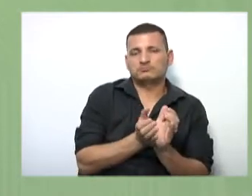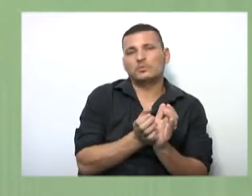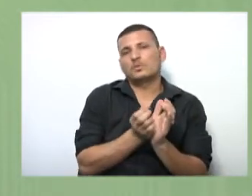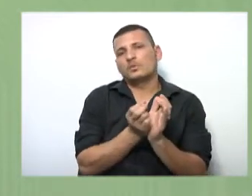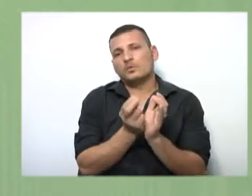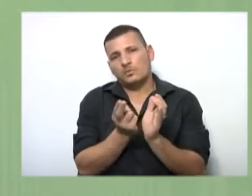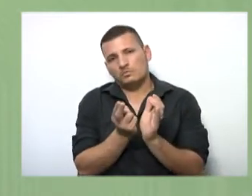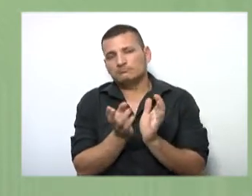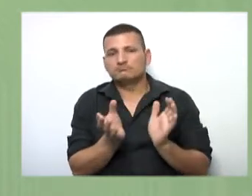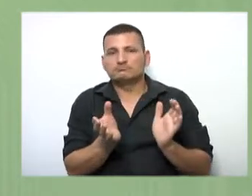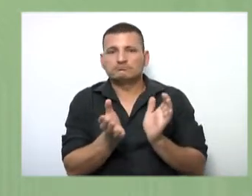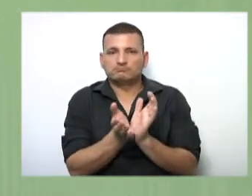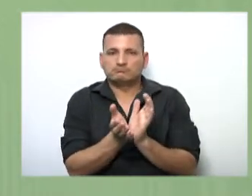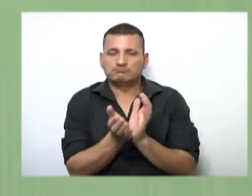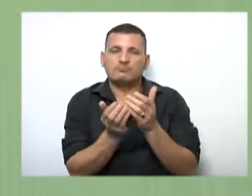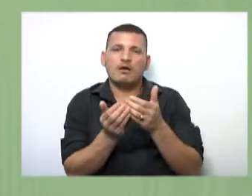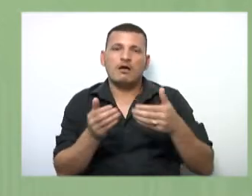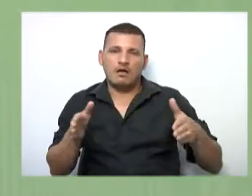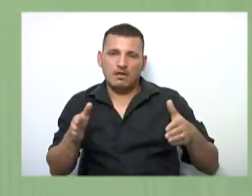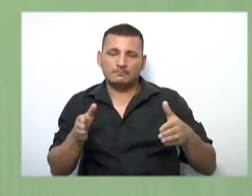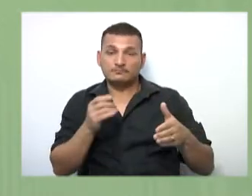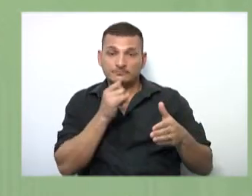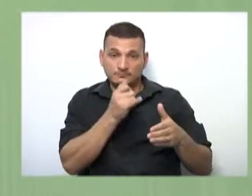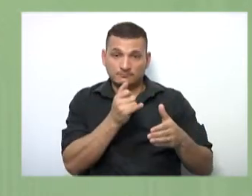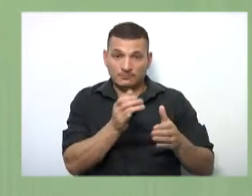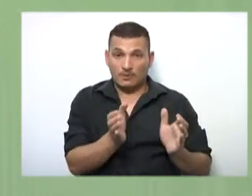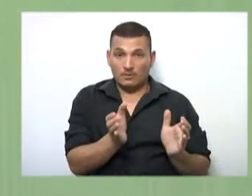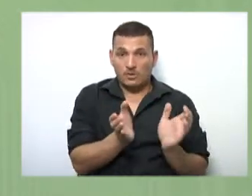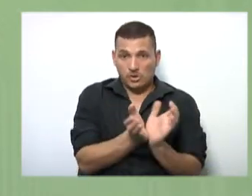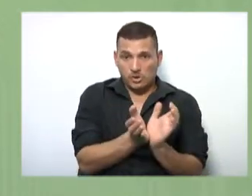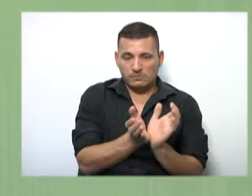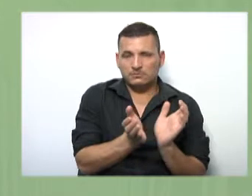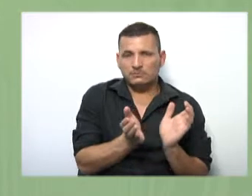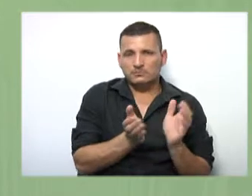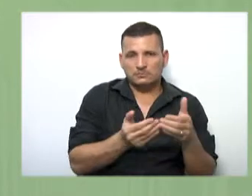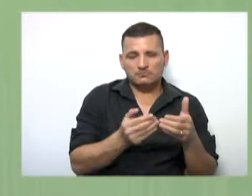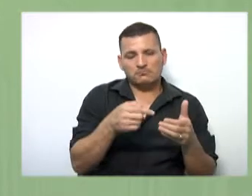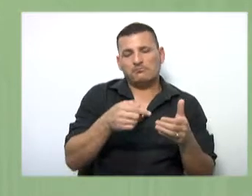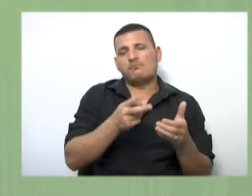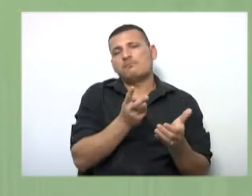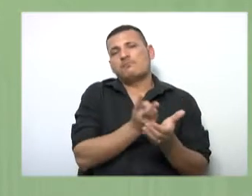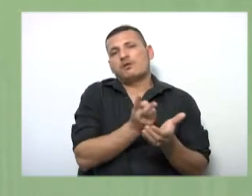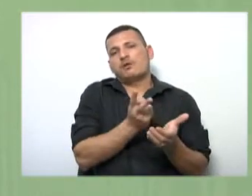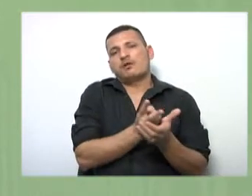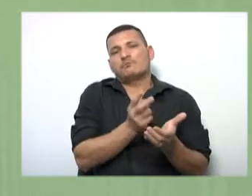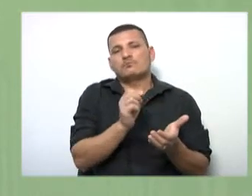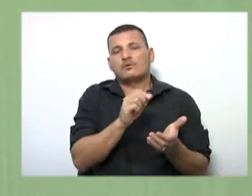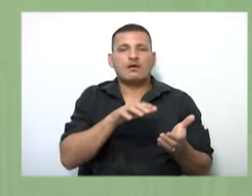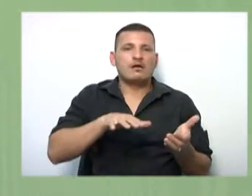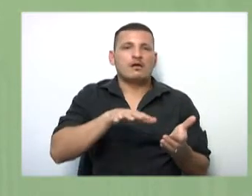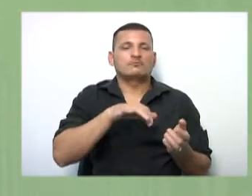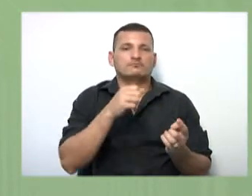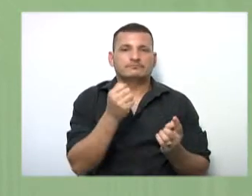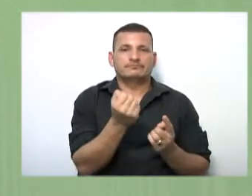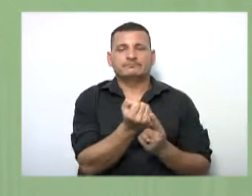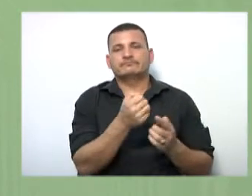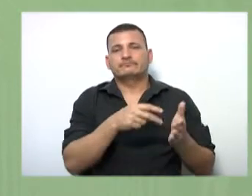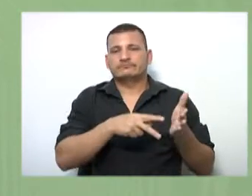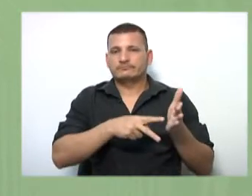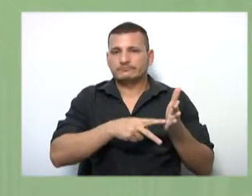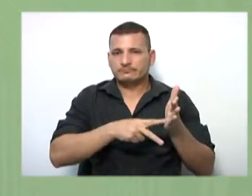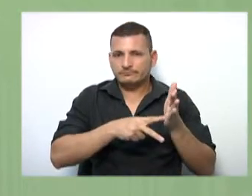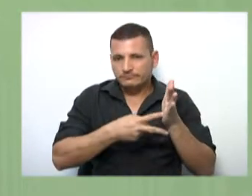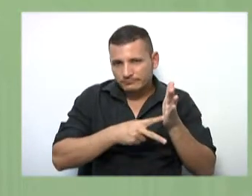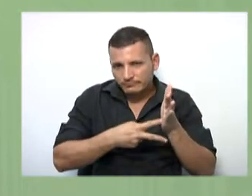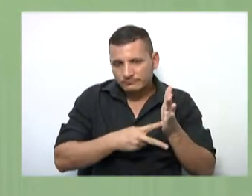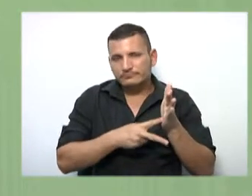fechadas só admitem pessoas do mesmo grupo social, sindicatos, uma determinada